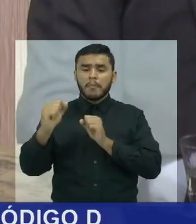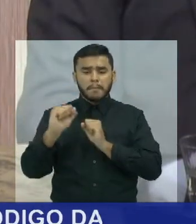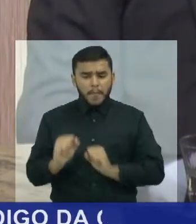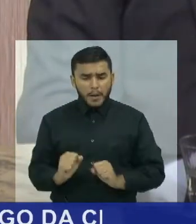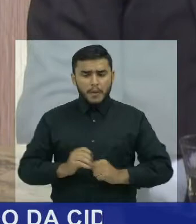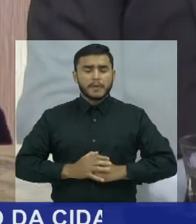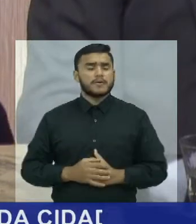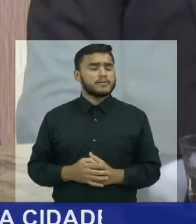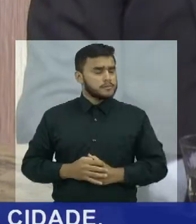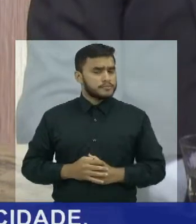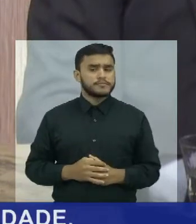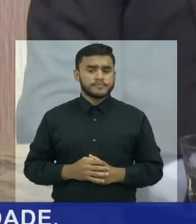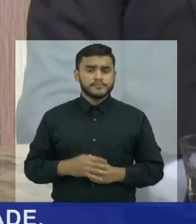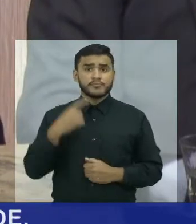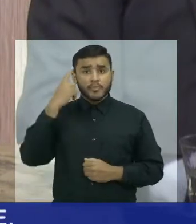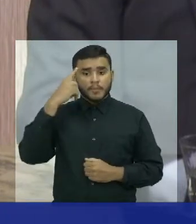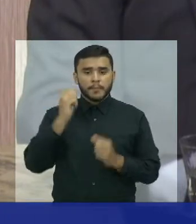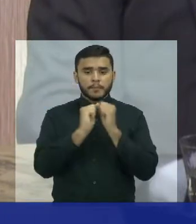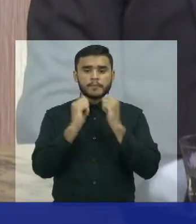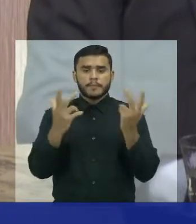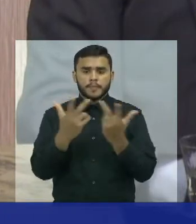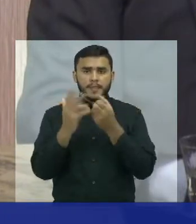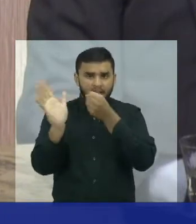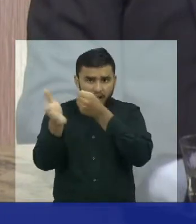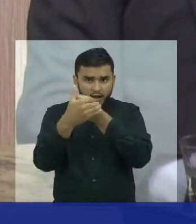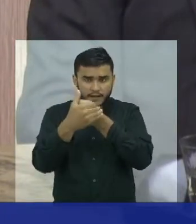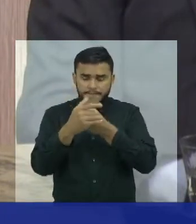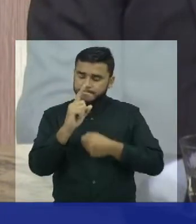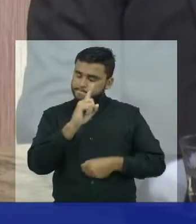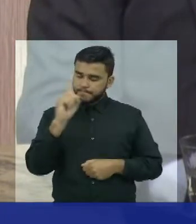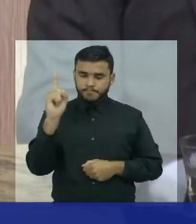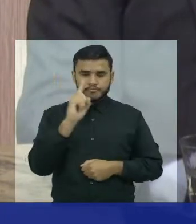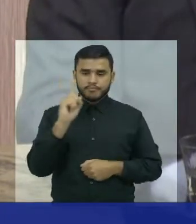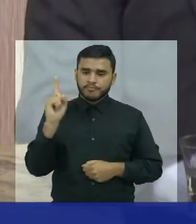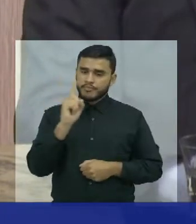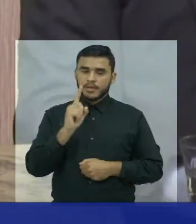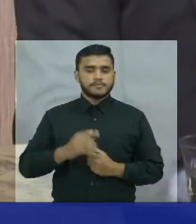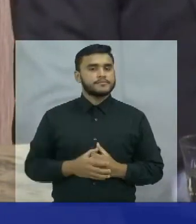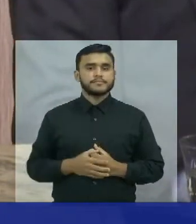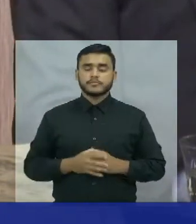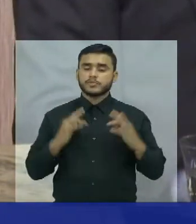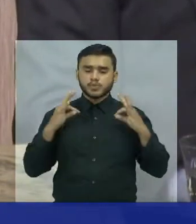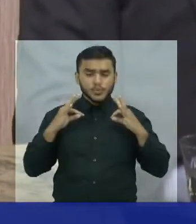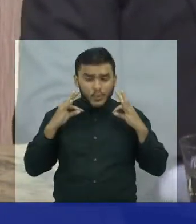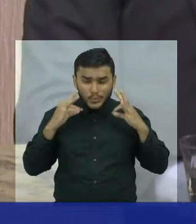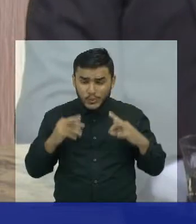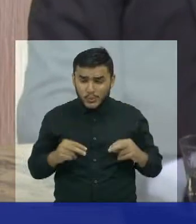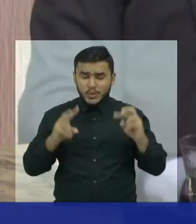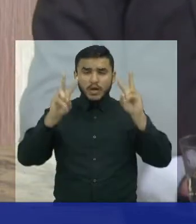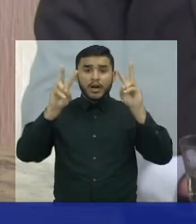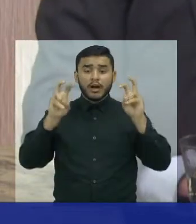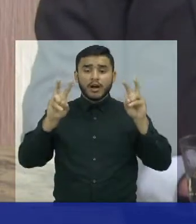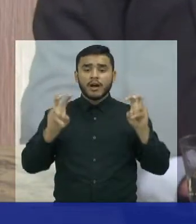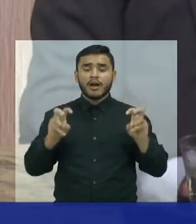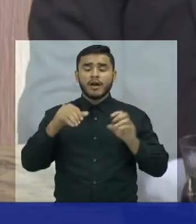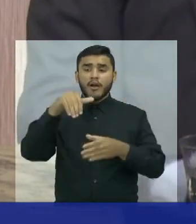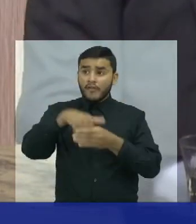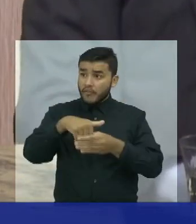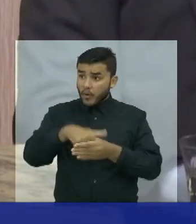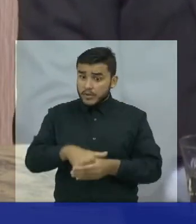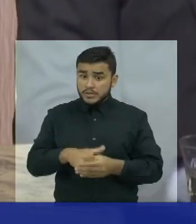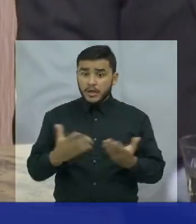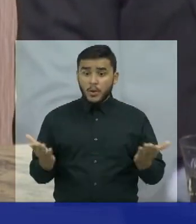Câmara Municipal as coisas são feitas de forma obscura, absolutamente. Toda a pauta, tudo que é votado na Câmara Municipal de